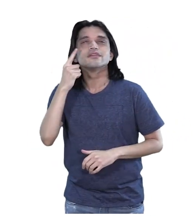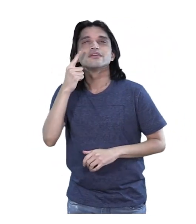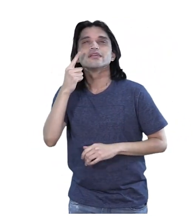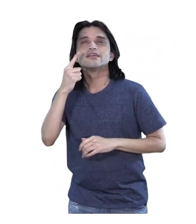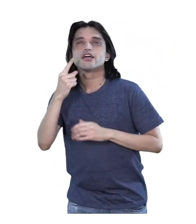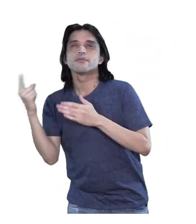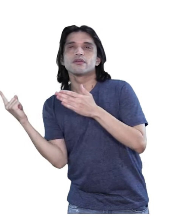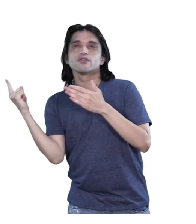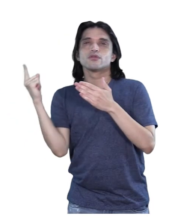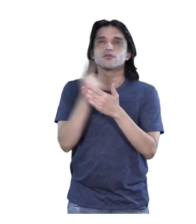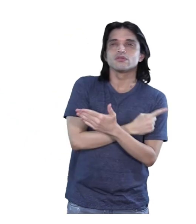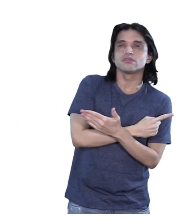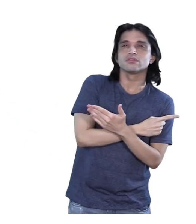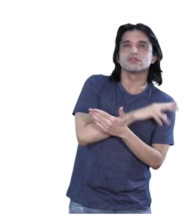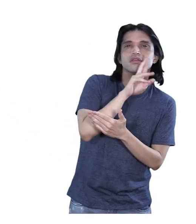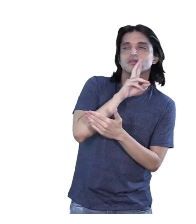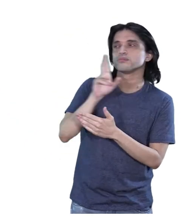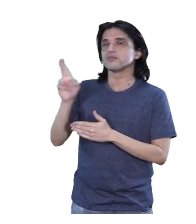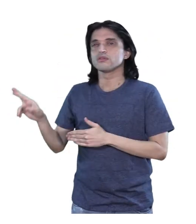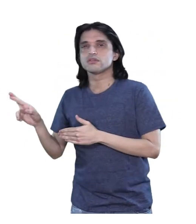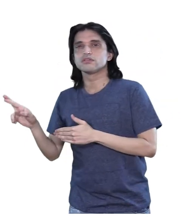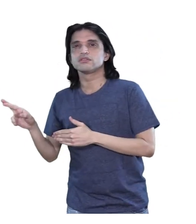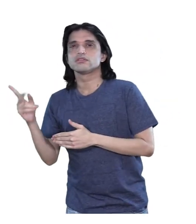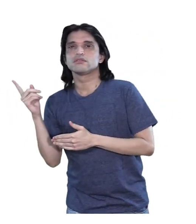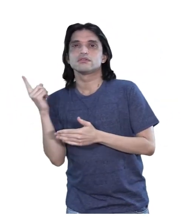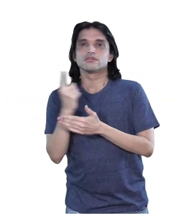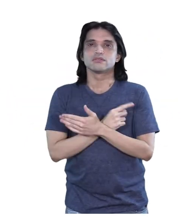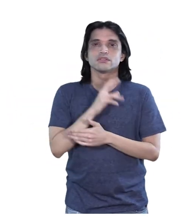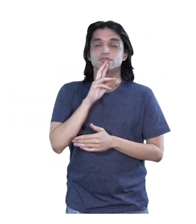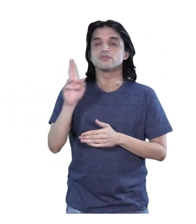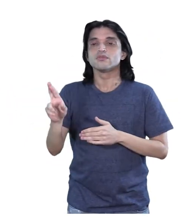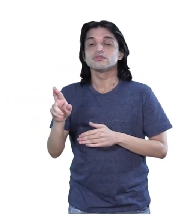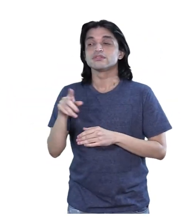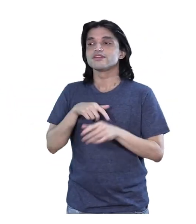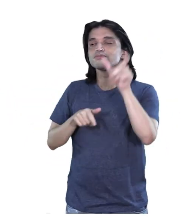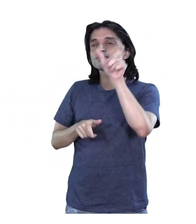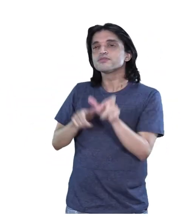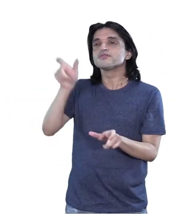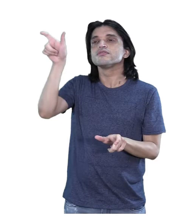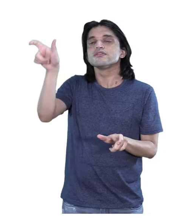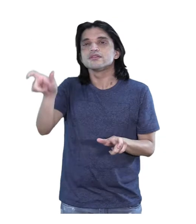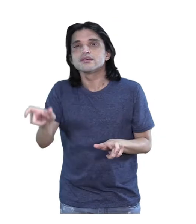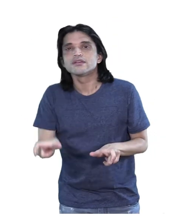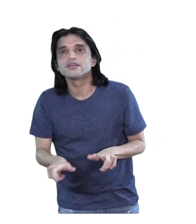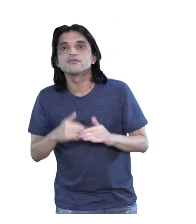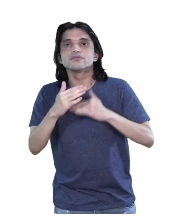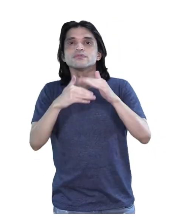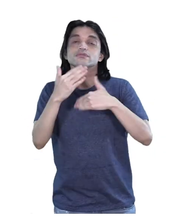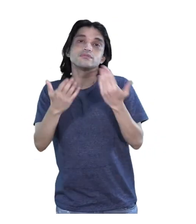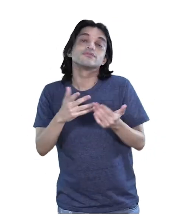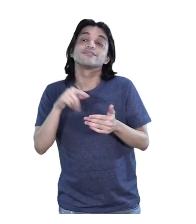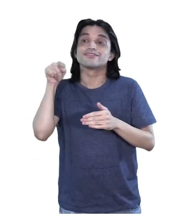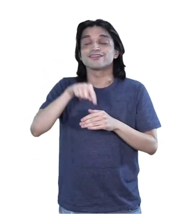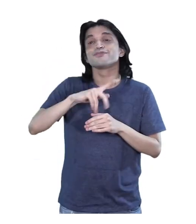a cena e desenhando as personagens. Nesse caso, a história fantasiosa ou mentirosa de